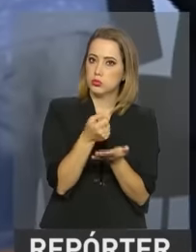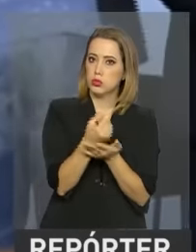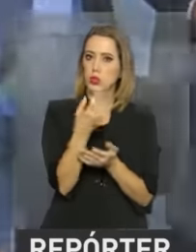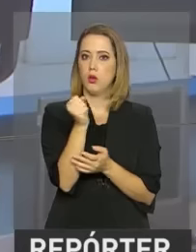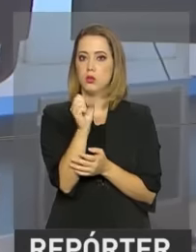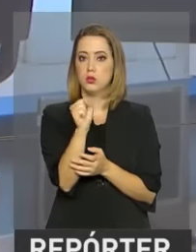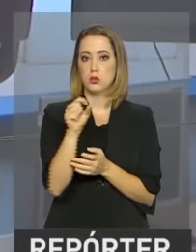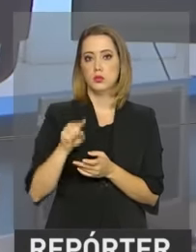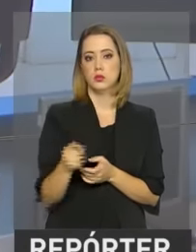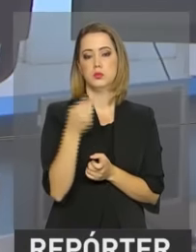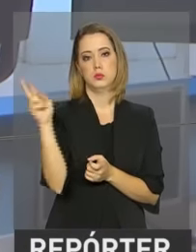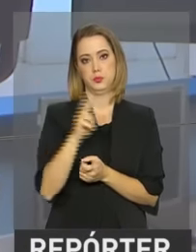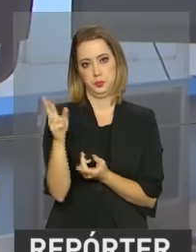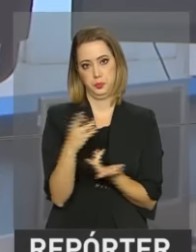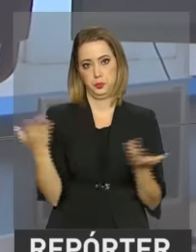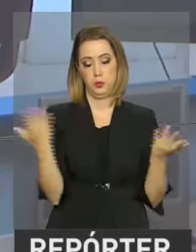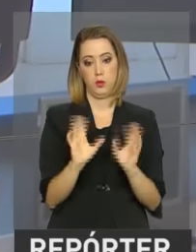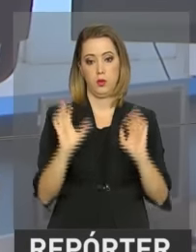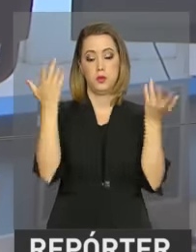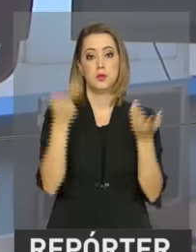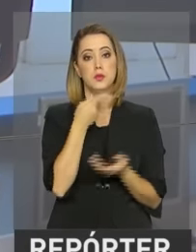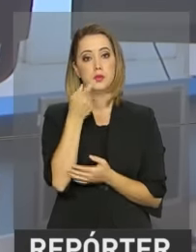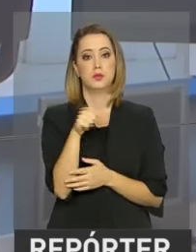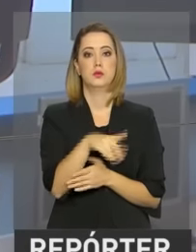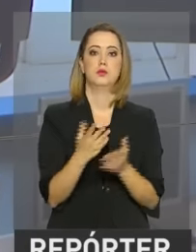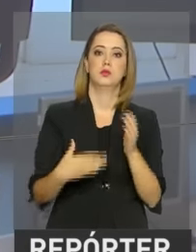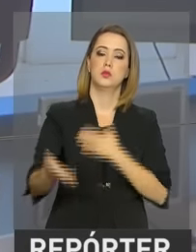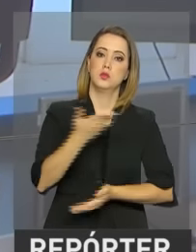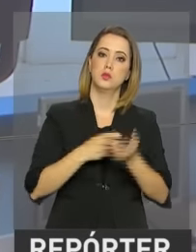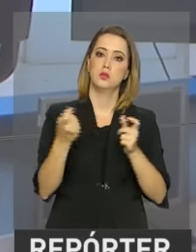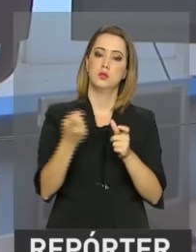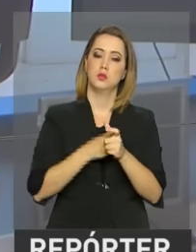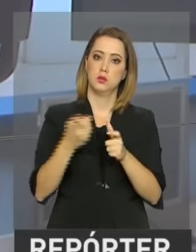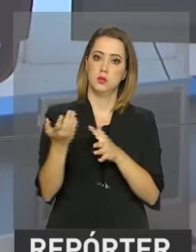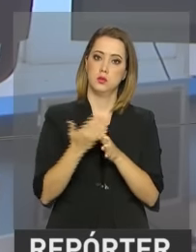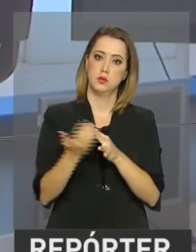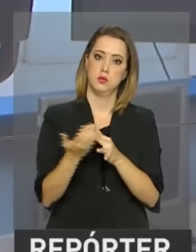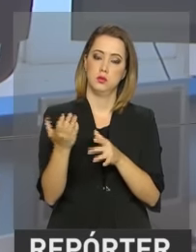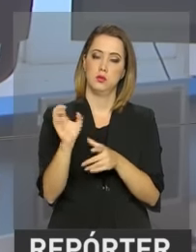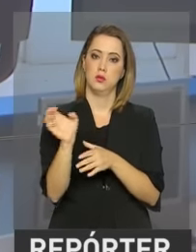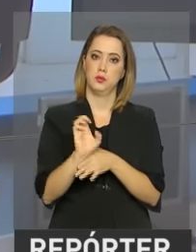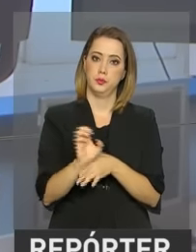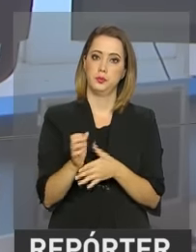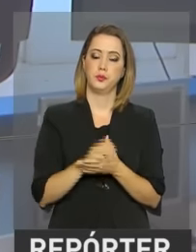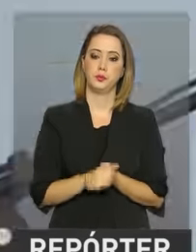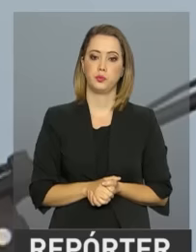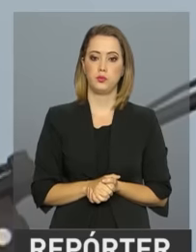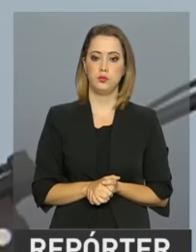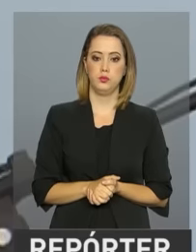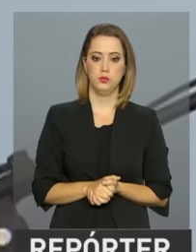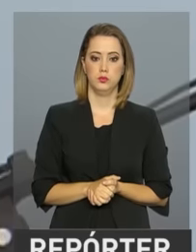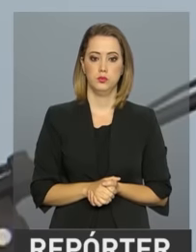88.000 durante a cerimônia o presidente temer voltou a falar da renegociação das dívidas dos Estados com a união